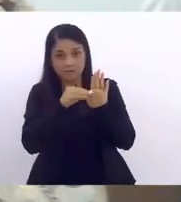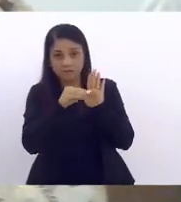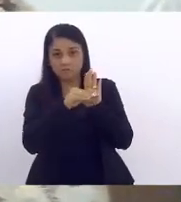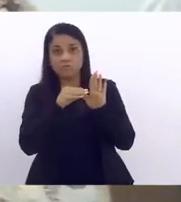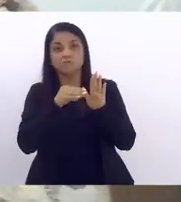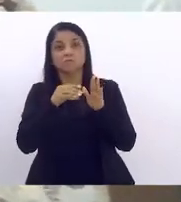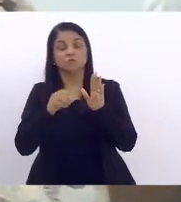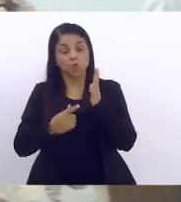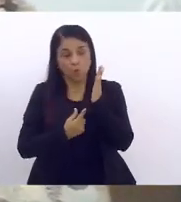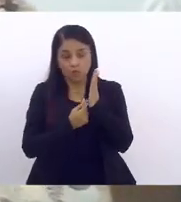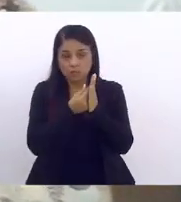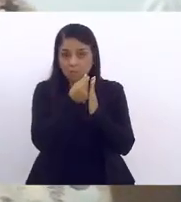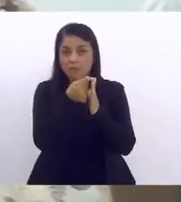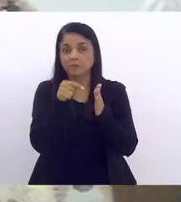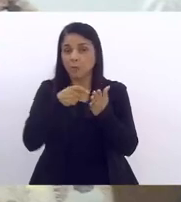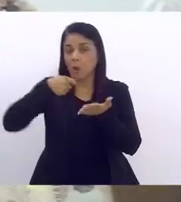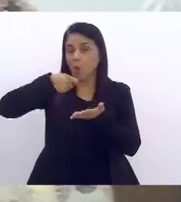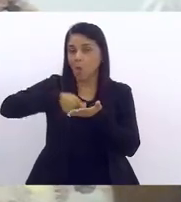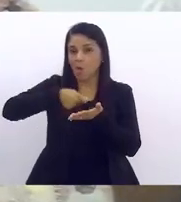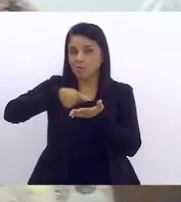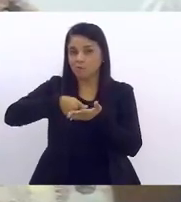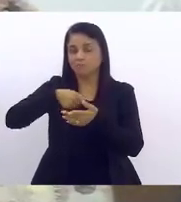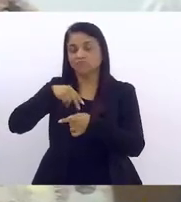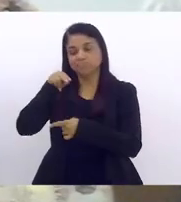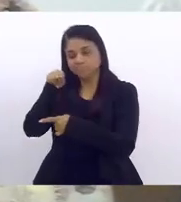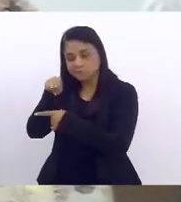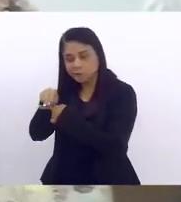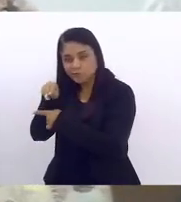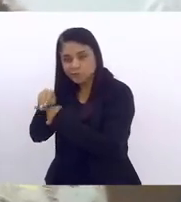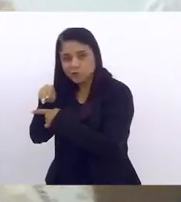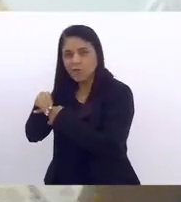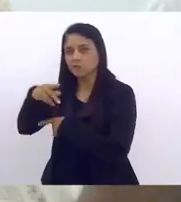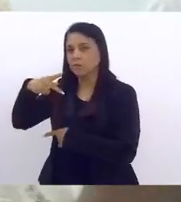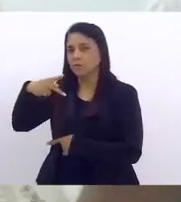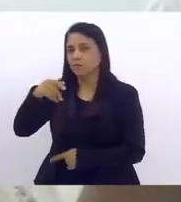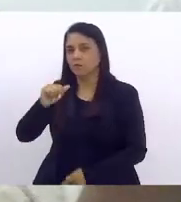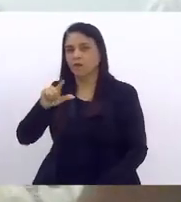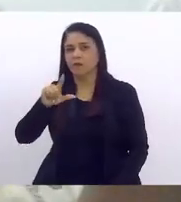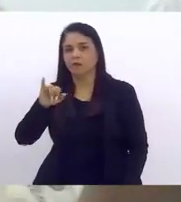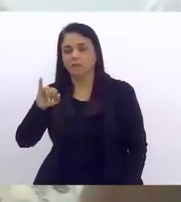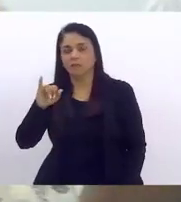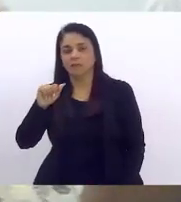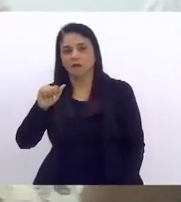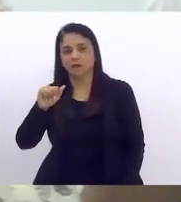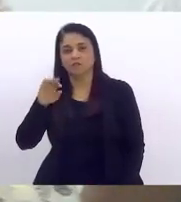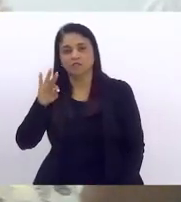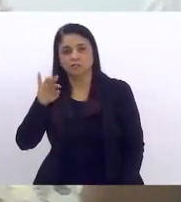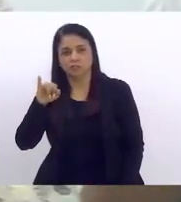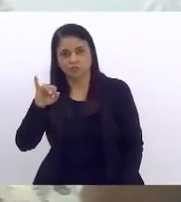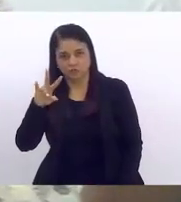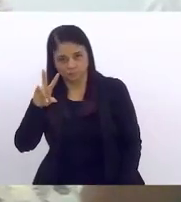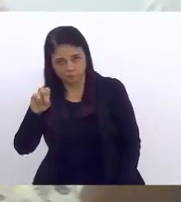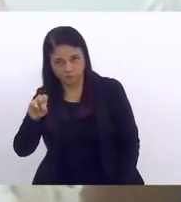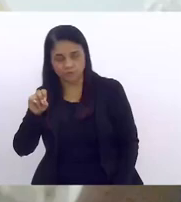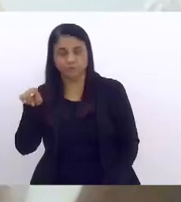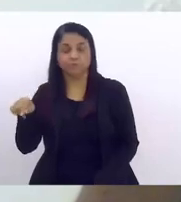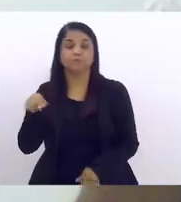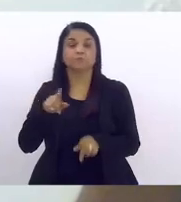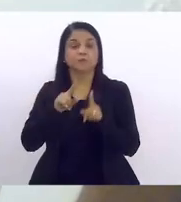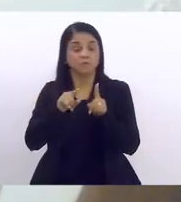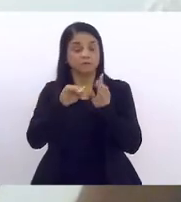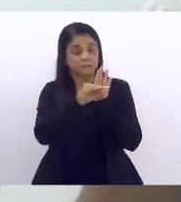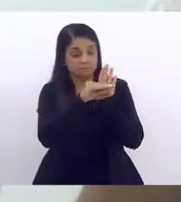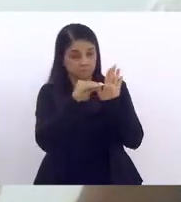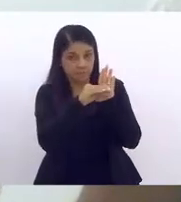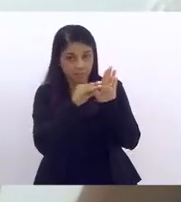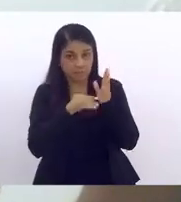obrigatória, para esse caso do cuidados paliativos. Só lembrando para você, você falou das emendas aqui. Veja, o